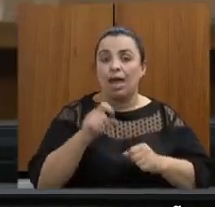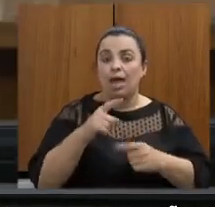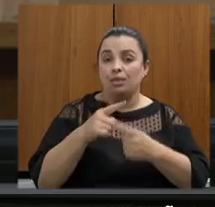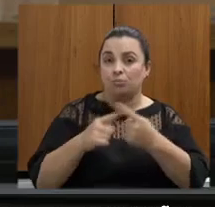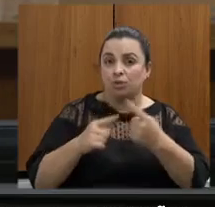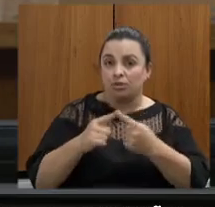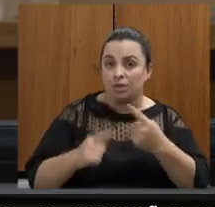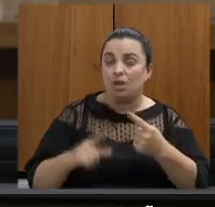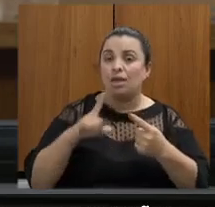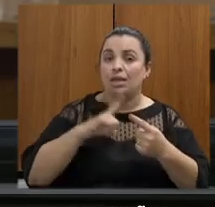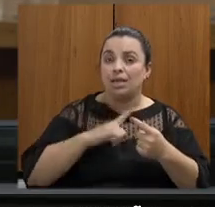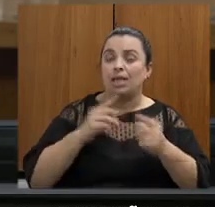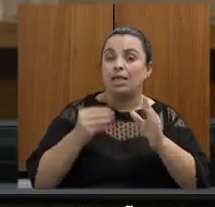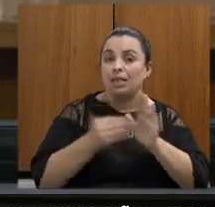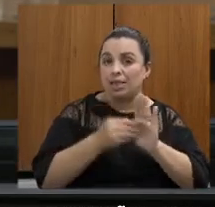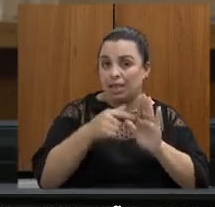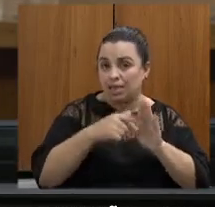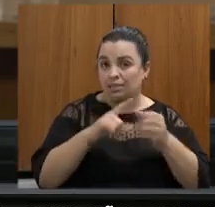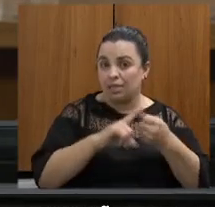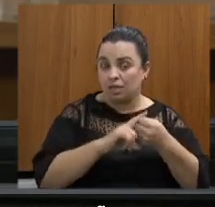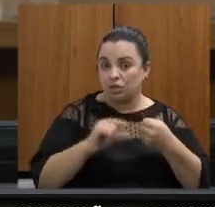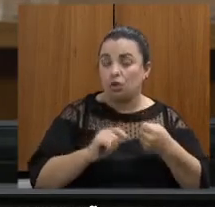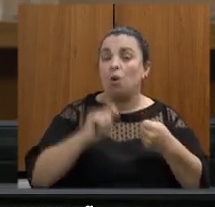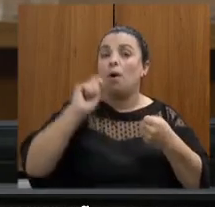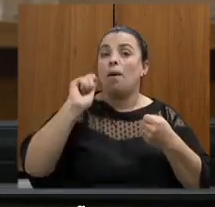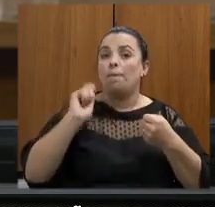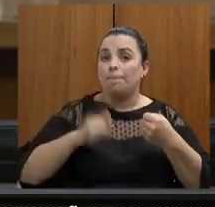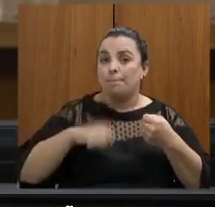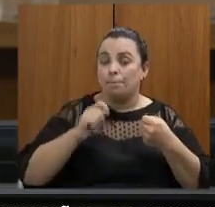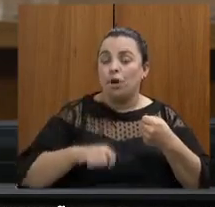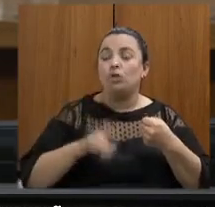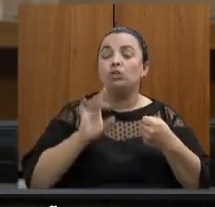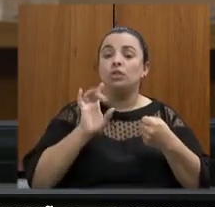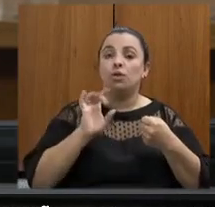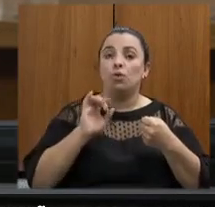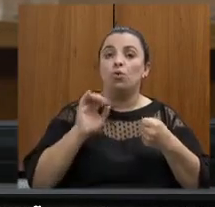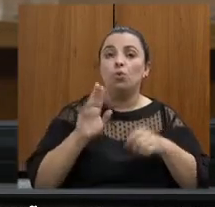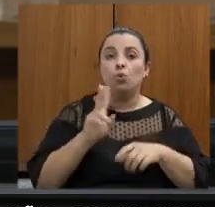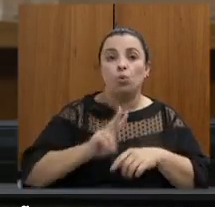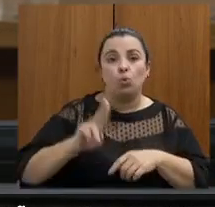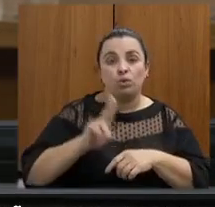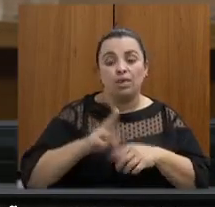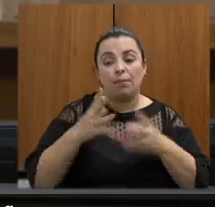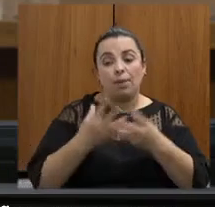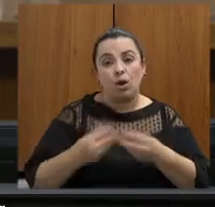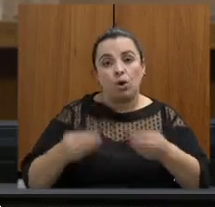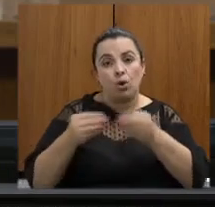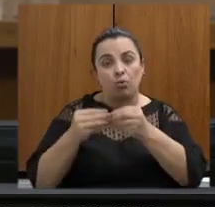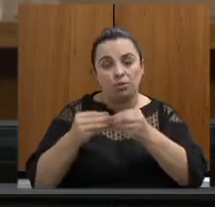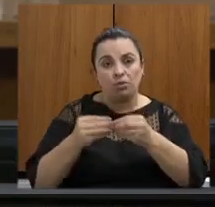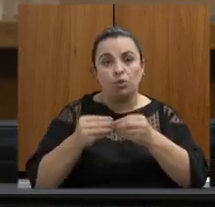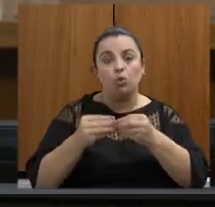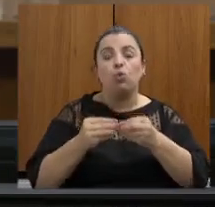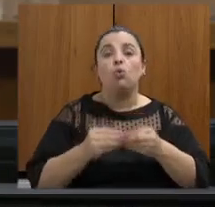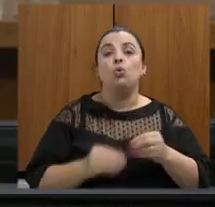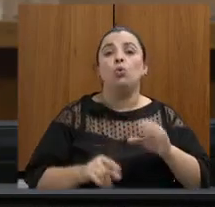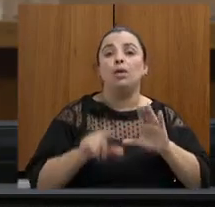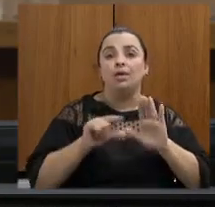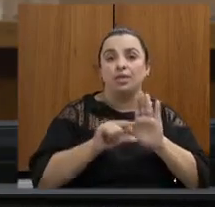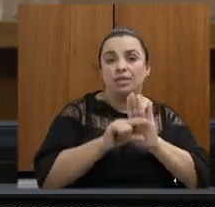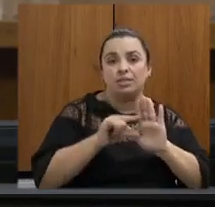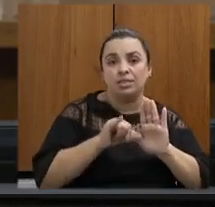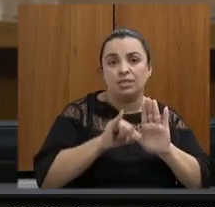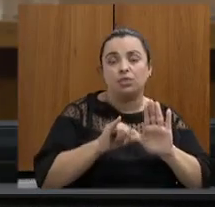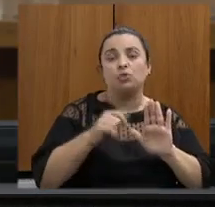artigo poderão ser um objeto de compensações em seus primeiro esses o segundo